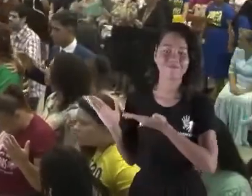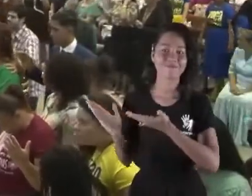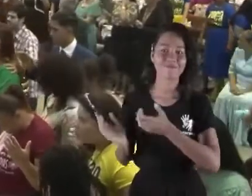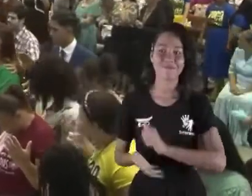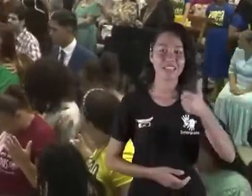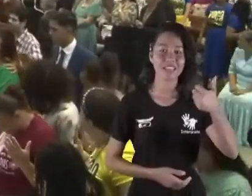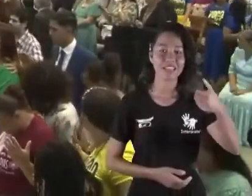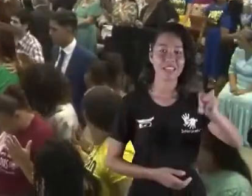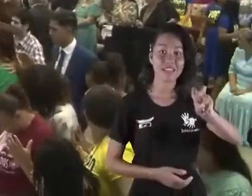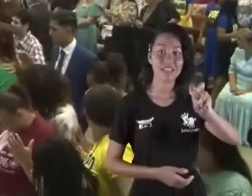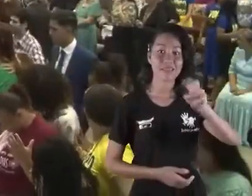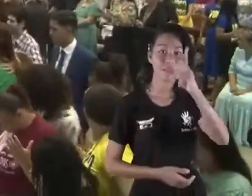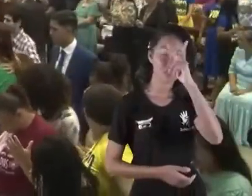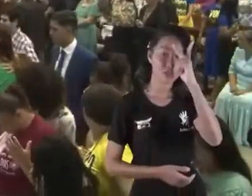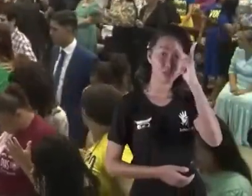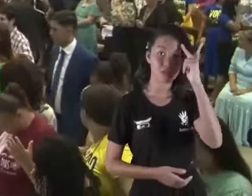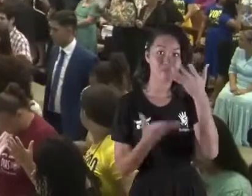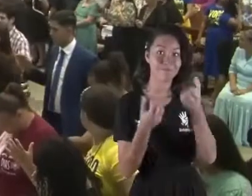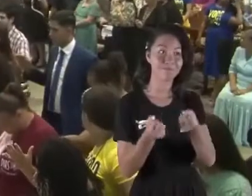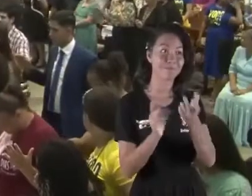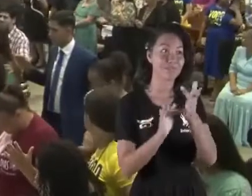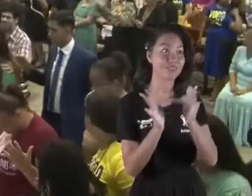para Jesus.